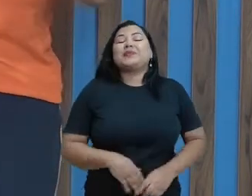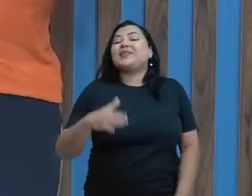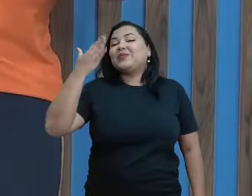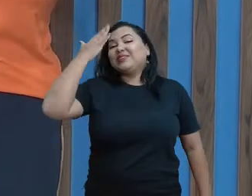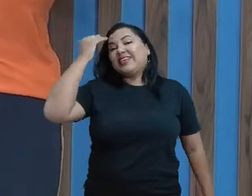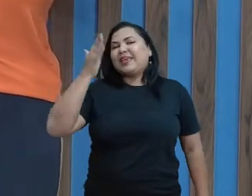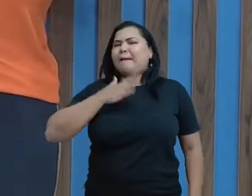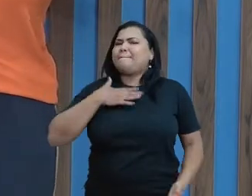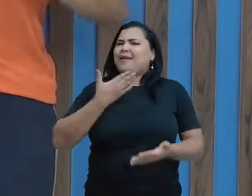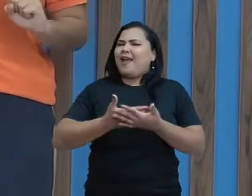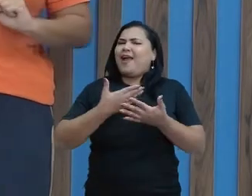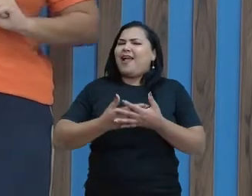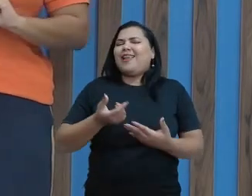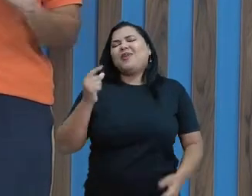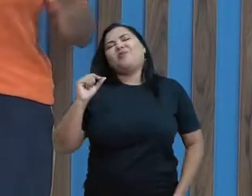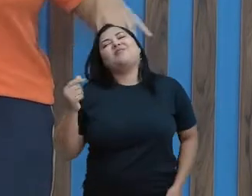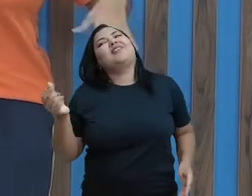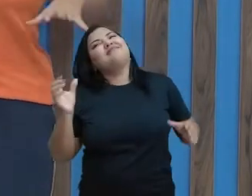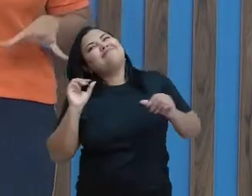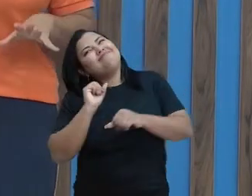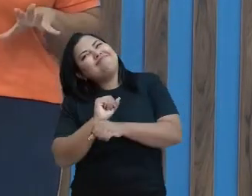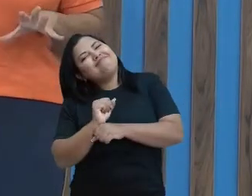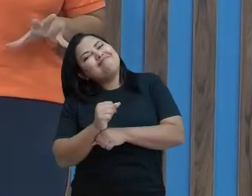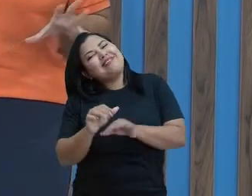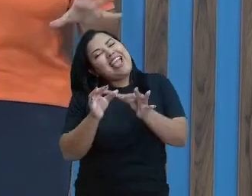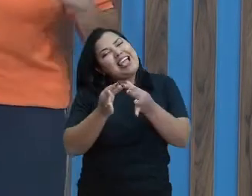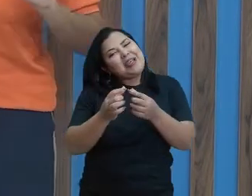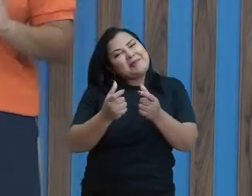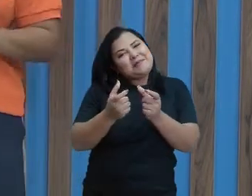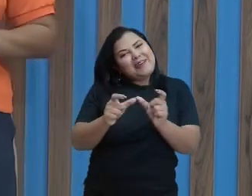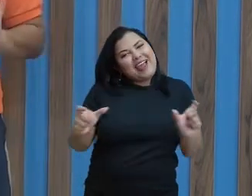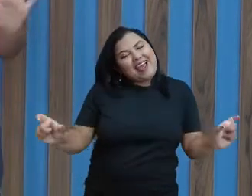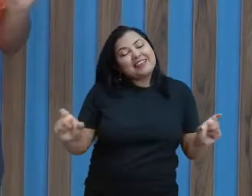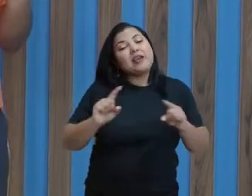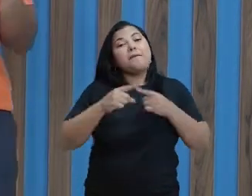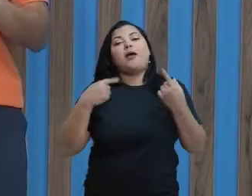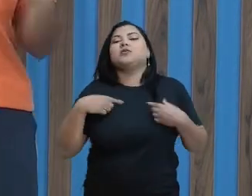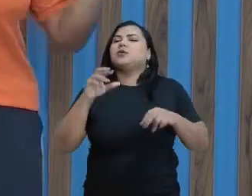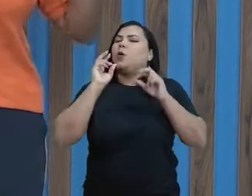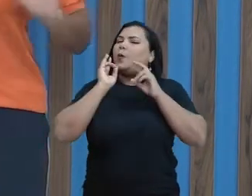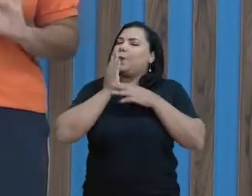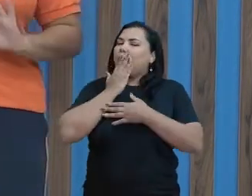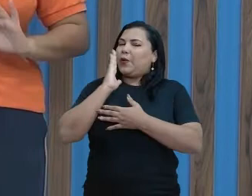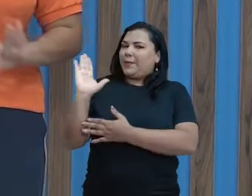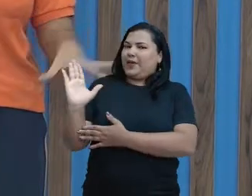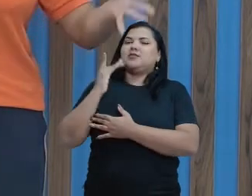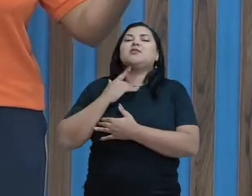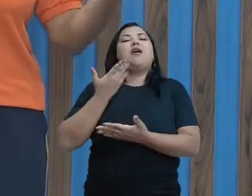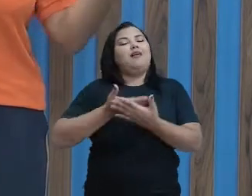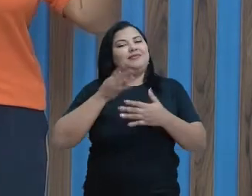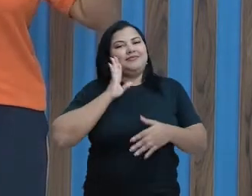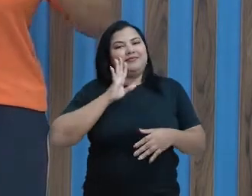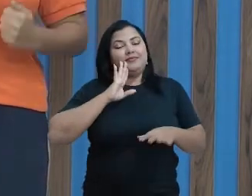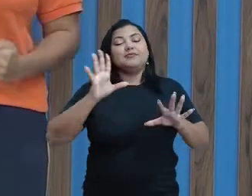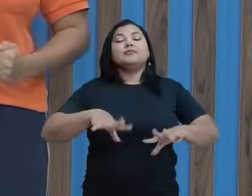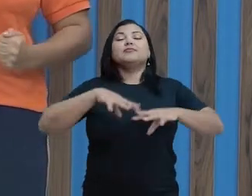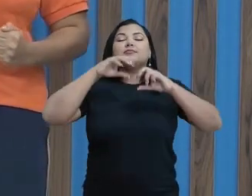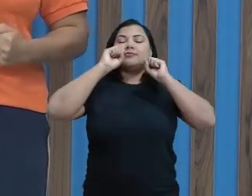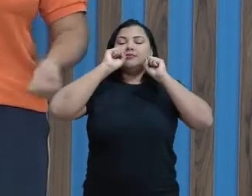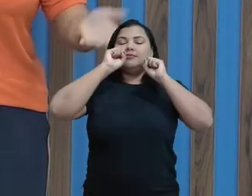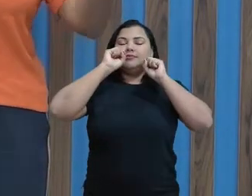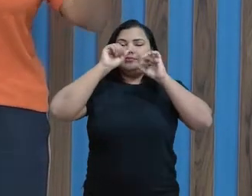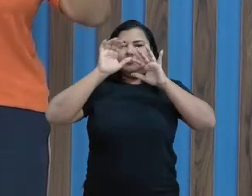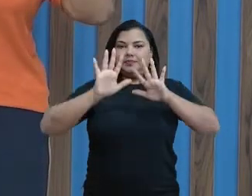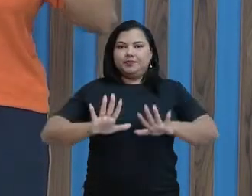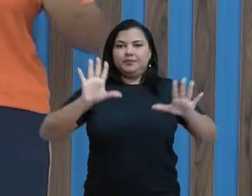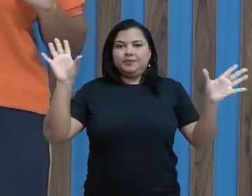a minha aula vai ser um pouco mais parada, gramática, mas eu prometo que eu vou deixar o mais legal possível, tá? Então vamos respirar,